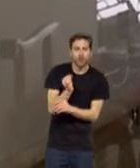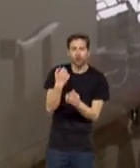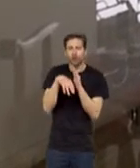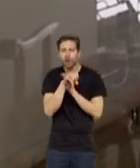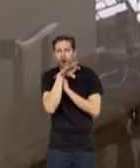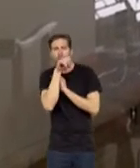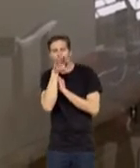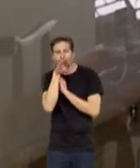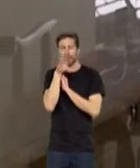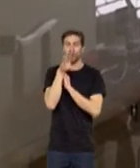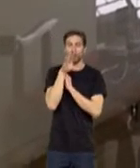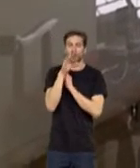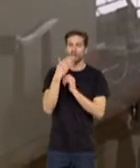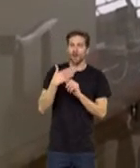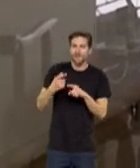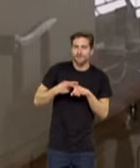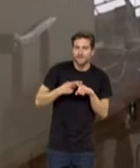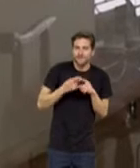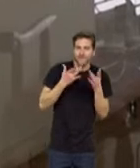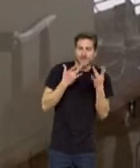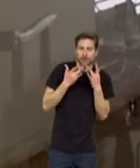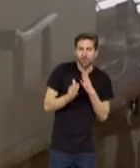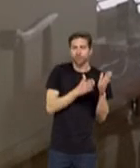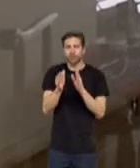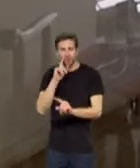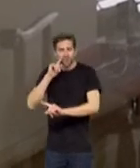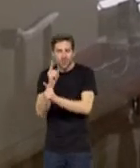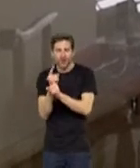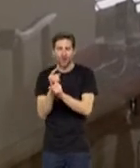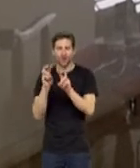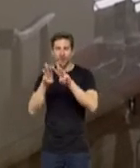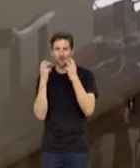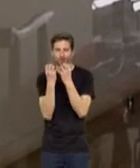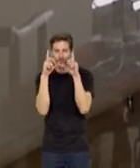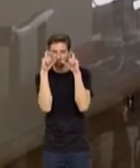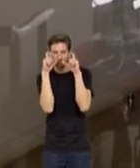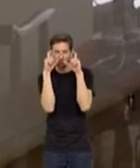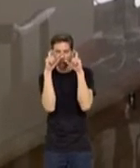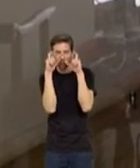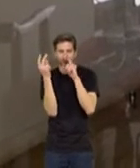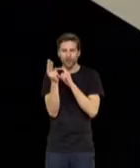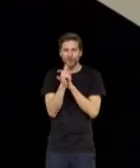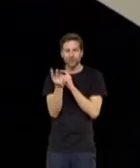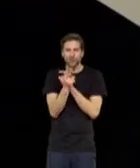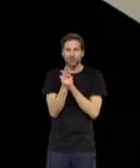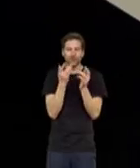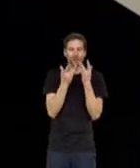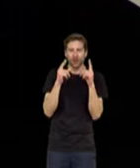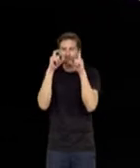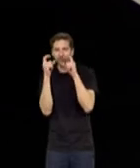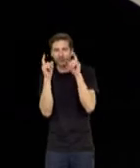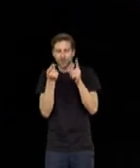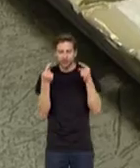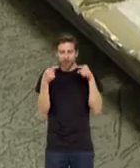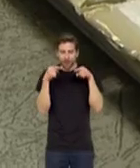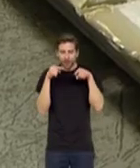teatro. Simultaneamente inscrevi-me num workshop de fotografia e houve ali um cruzamento mais ou menos natural da fotografia com o teatro.